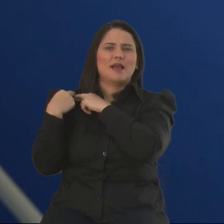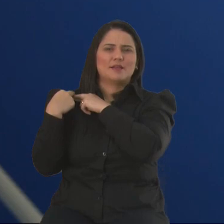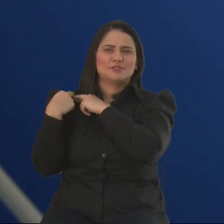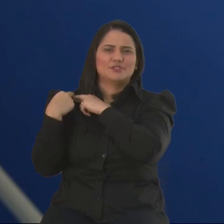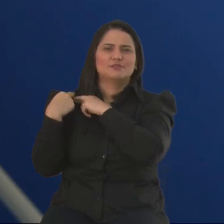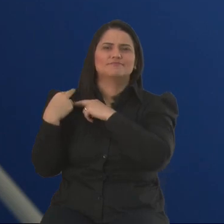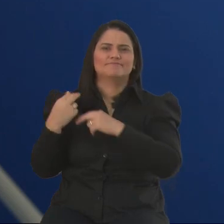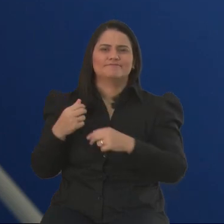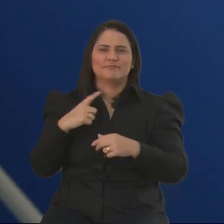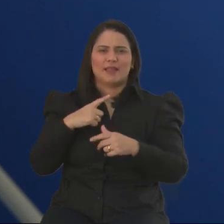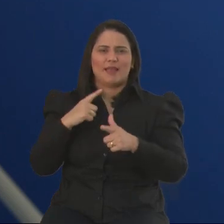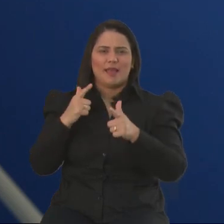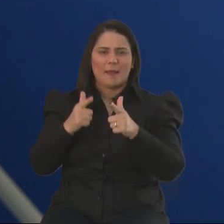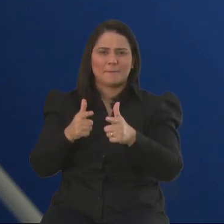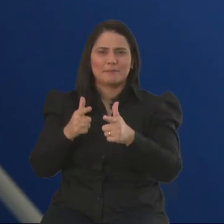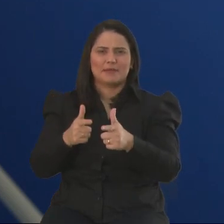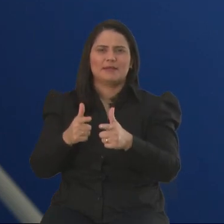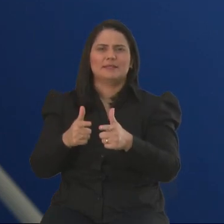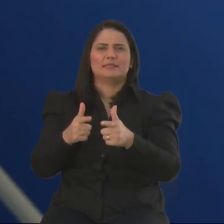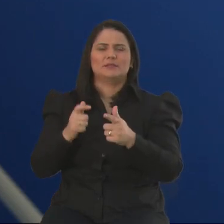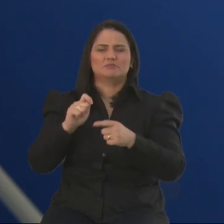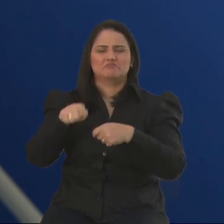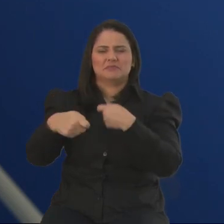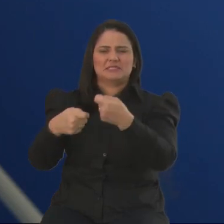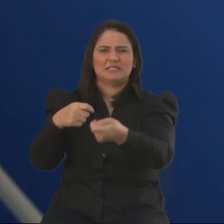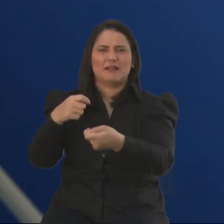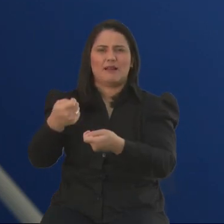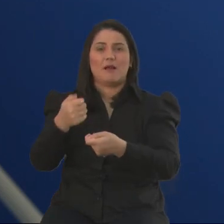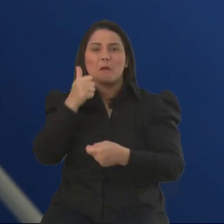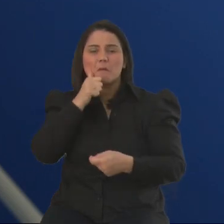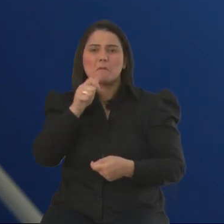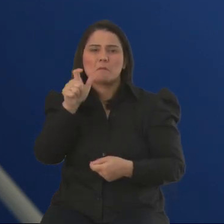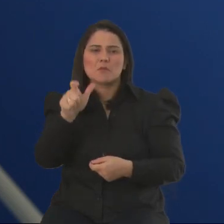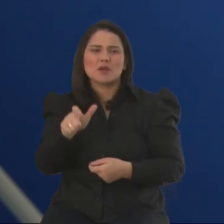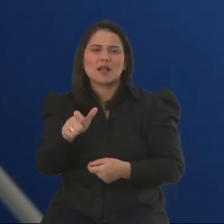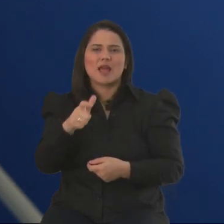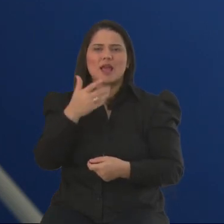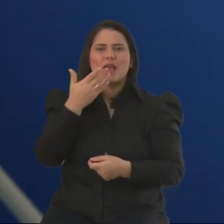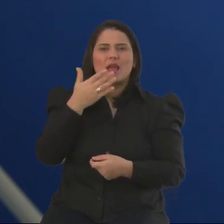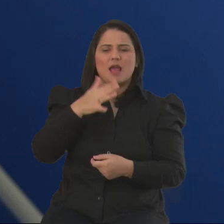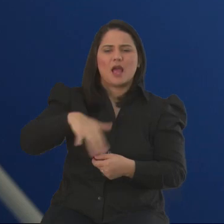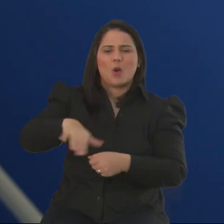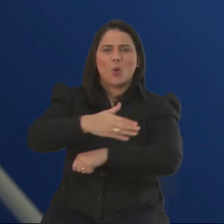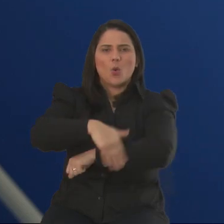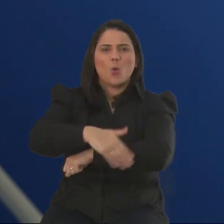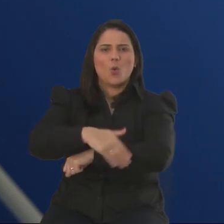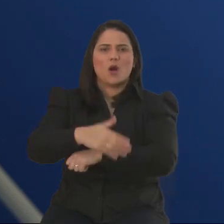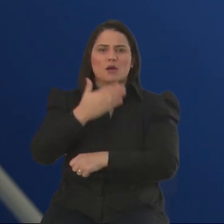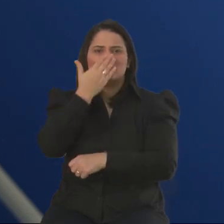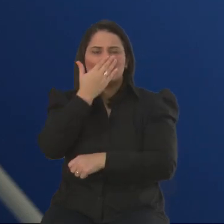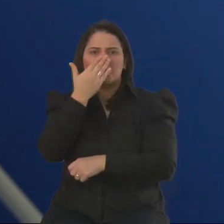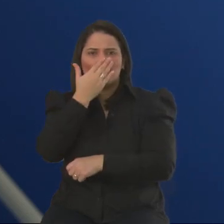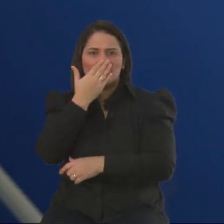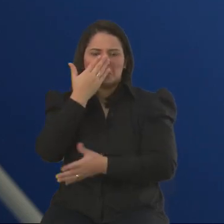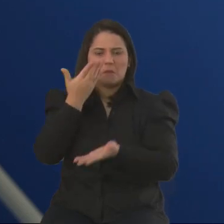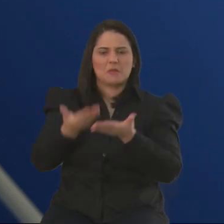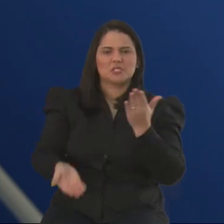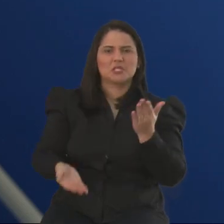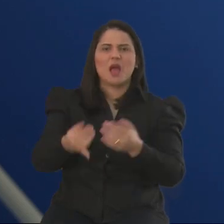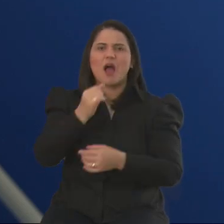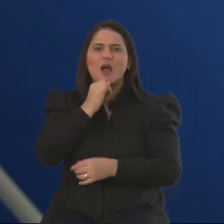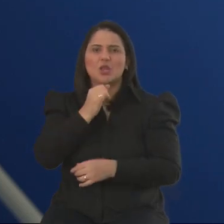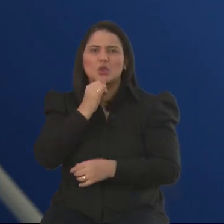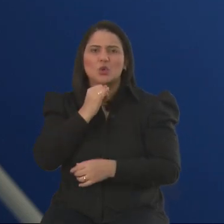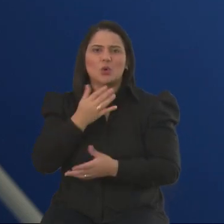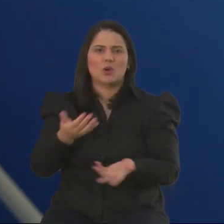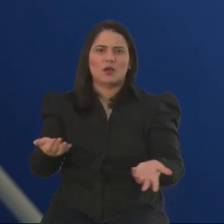apelidos e ápodos. Mulher da zona, mulher da rua, mulher perdida, mulher à toa, mulher